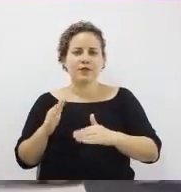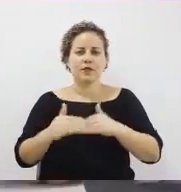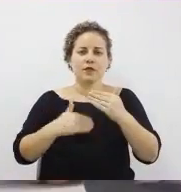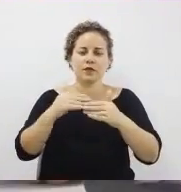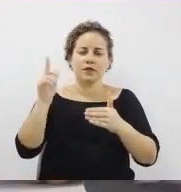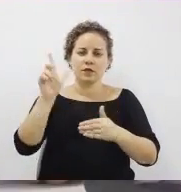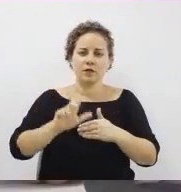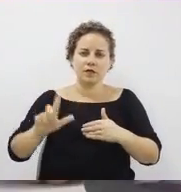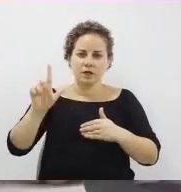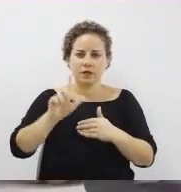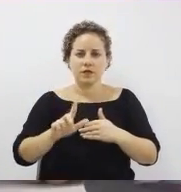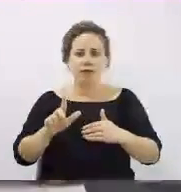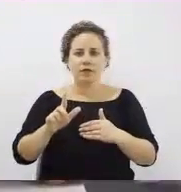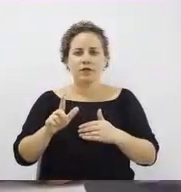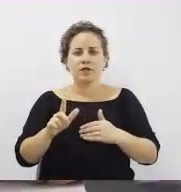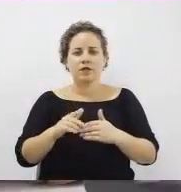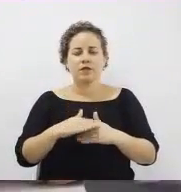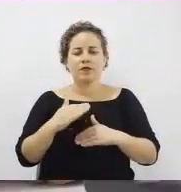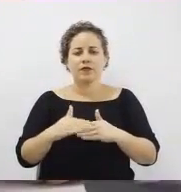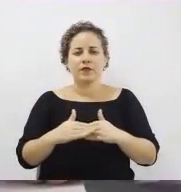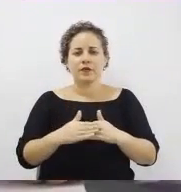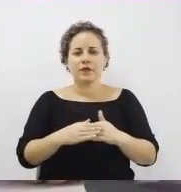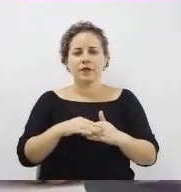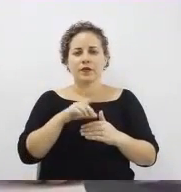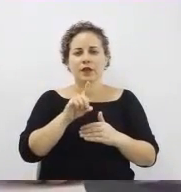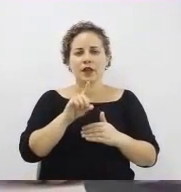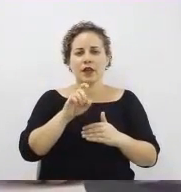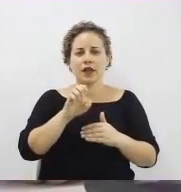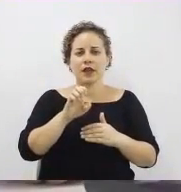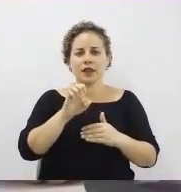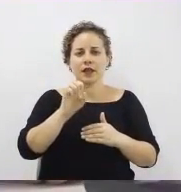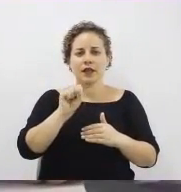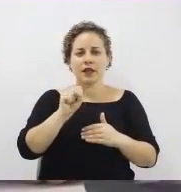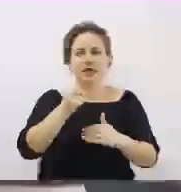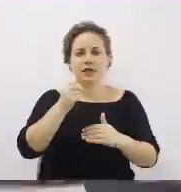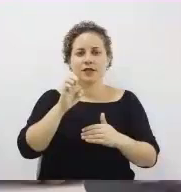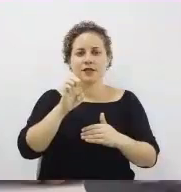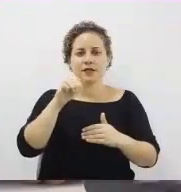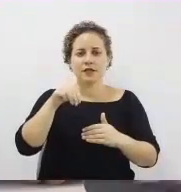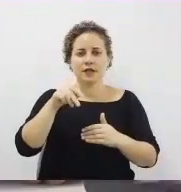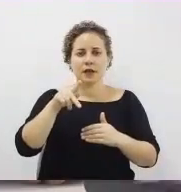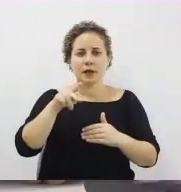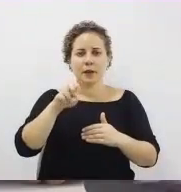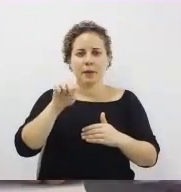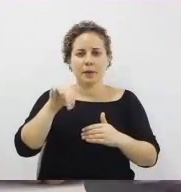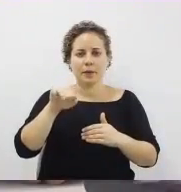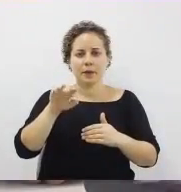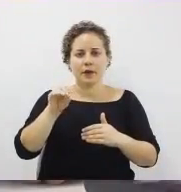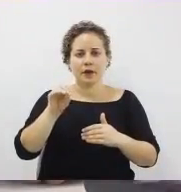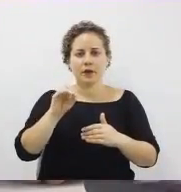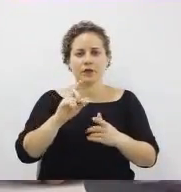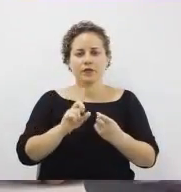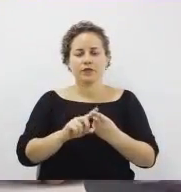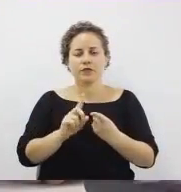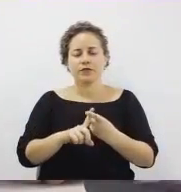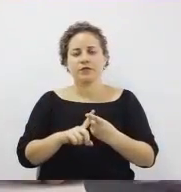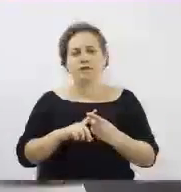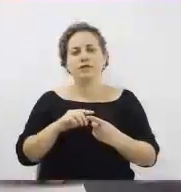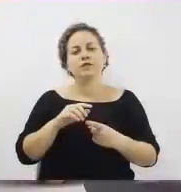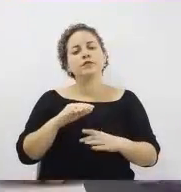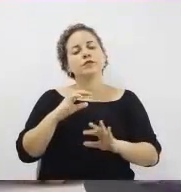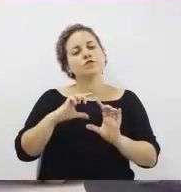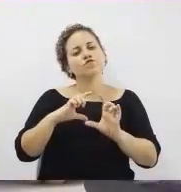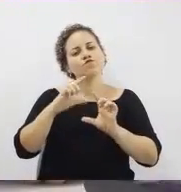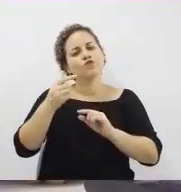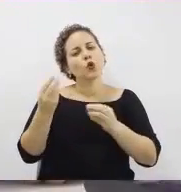logístico. Quando falamos em desempenho, remete à nossa cabeça o conceito de nível